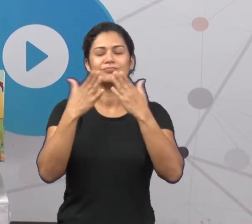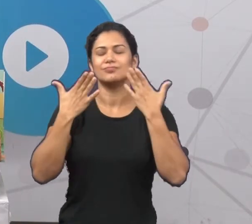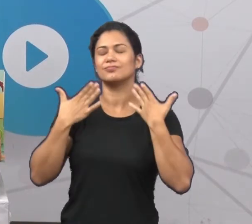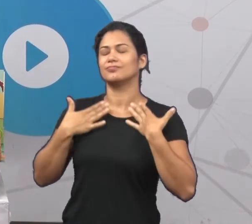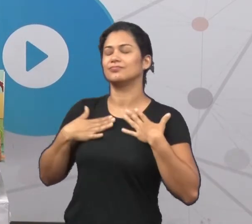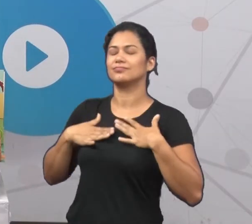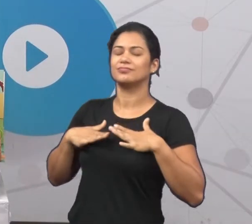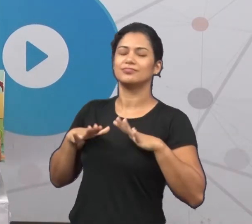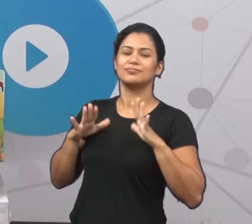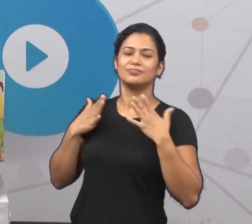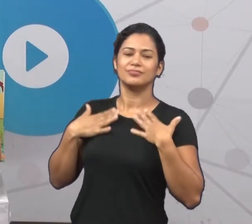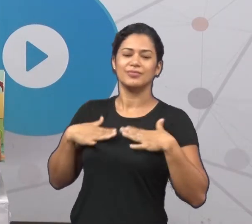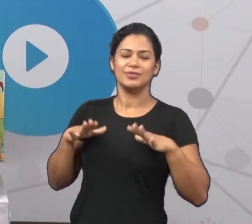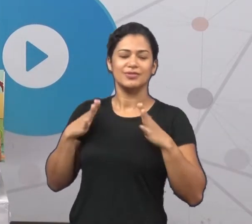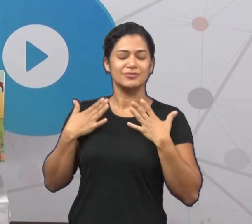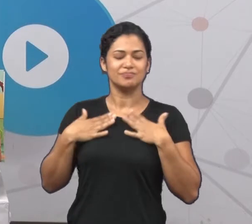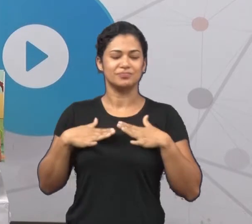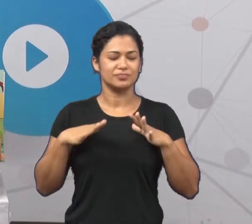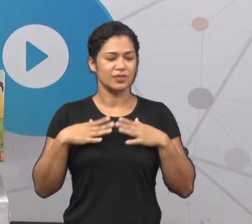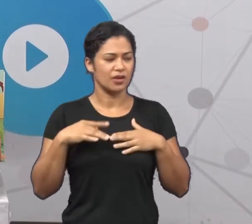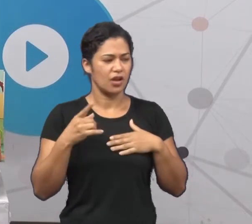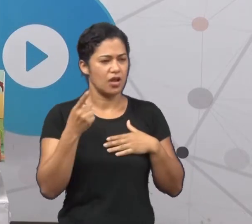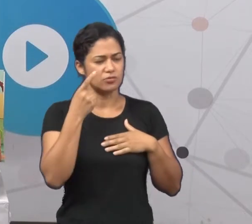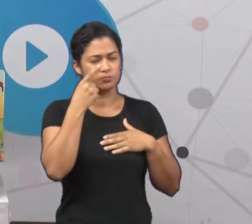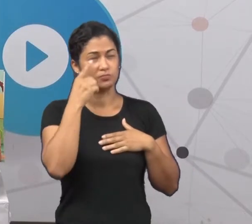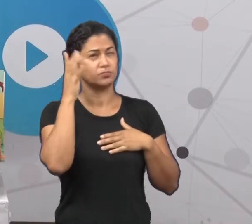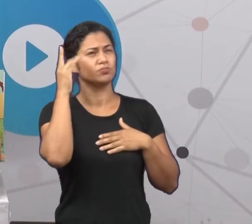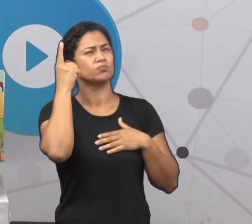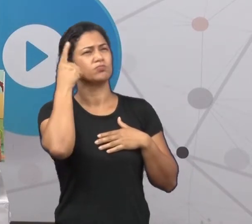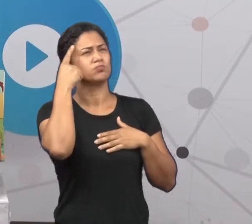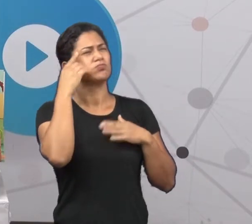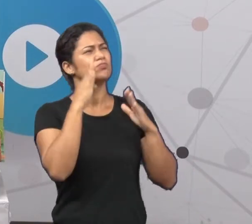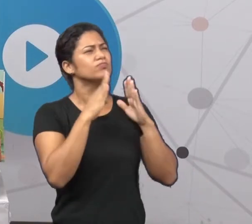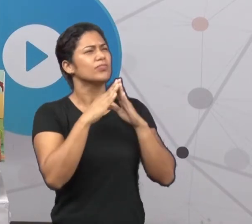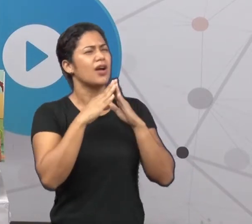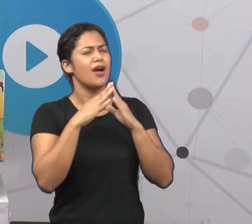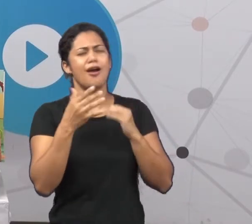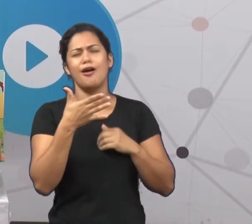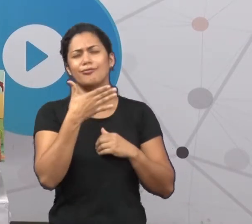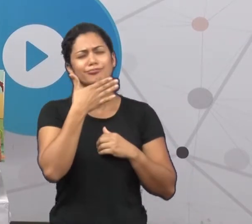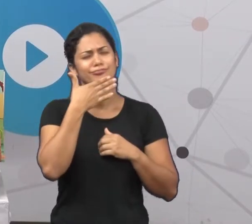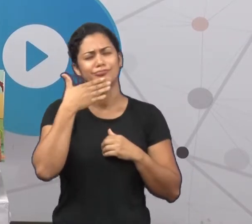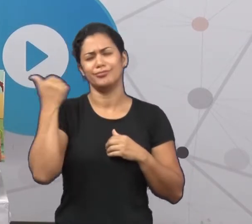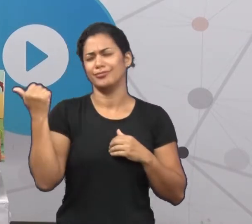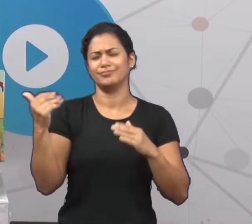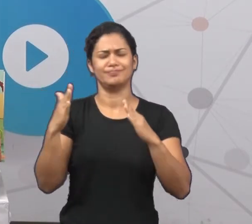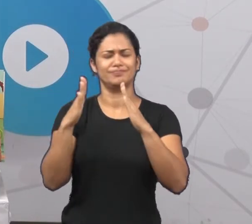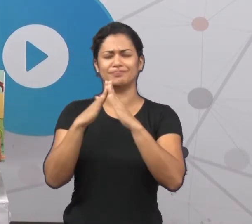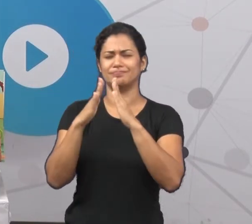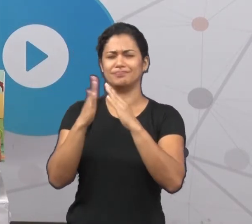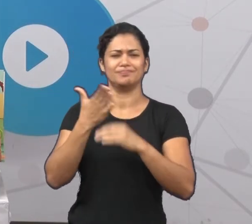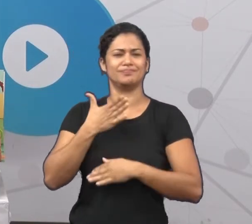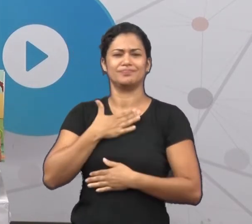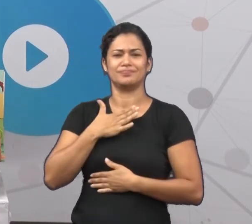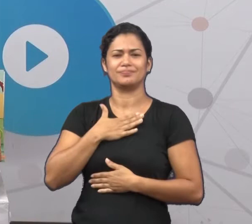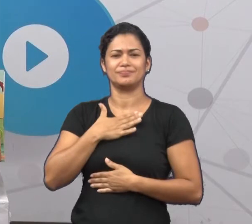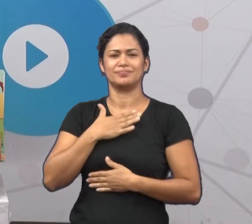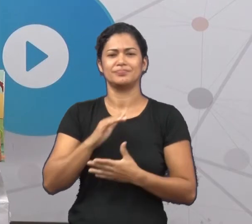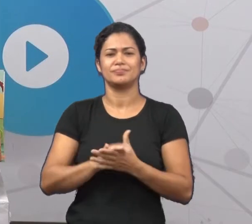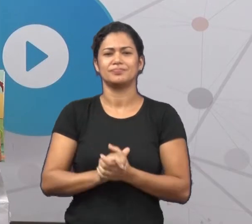casa. Chegando em casa, ele pensou: não existe lugar melhor que a casa da